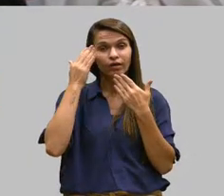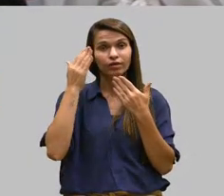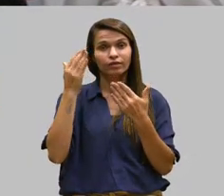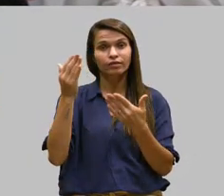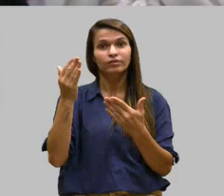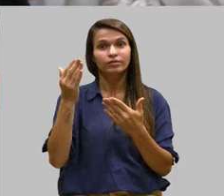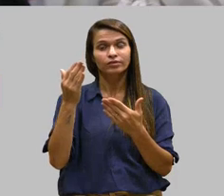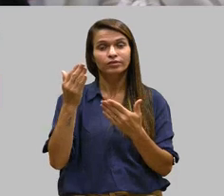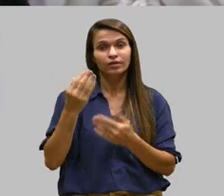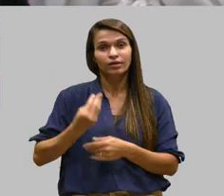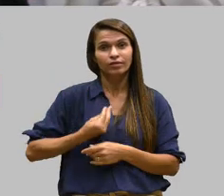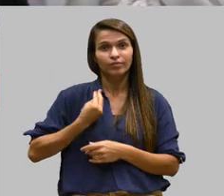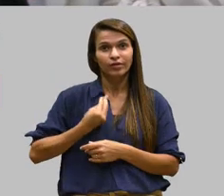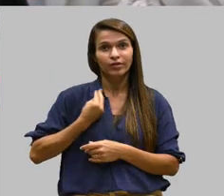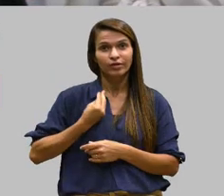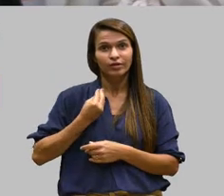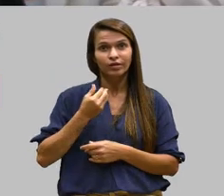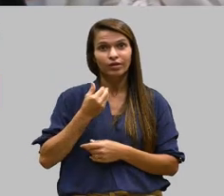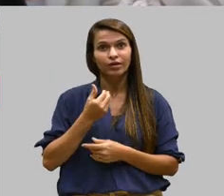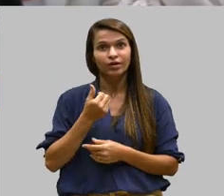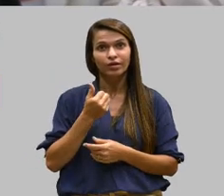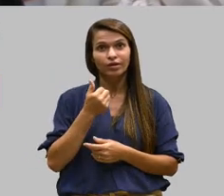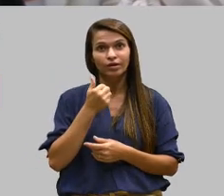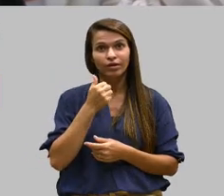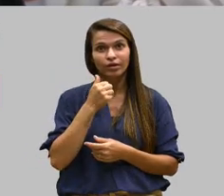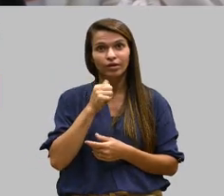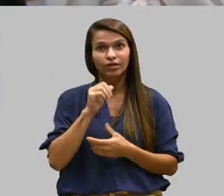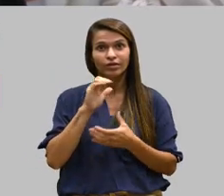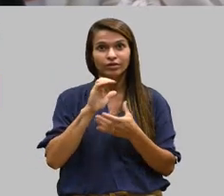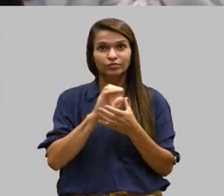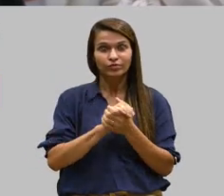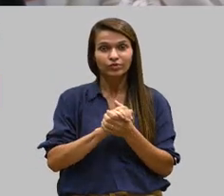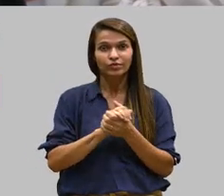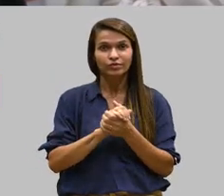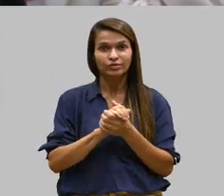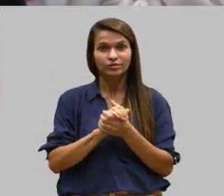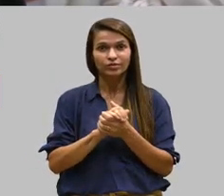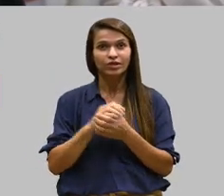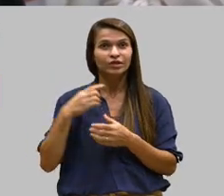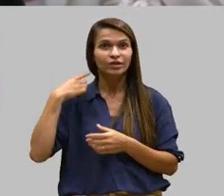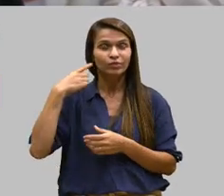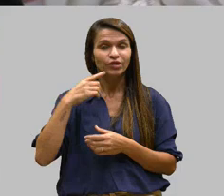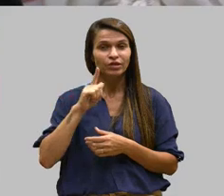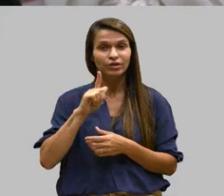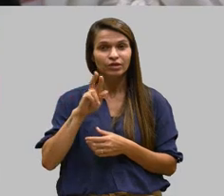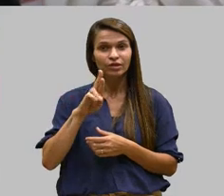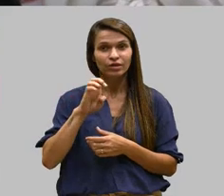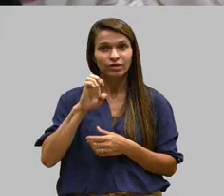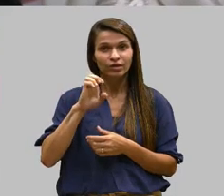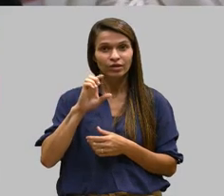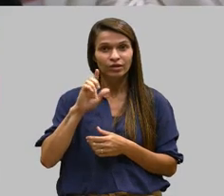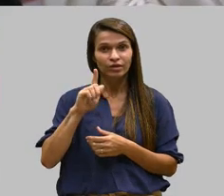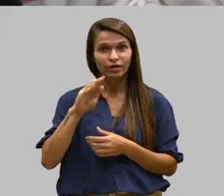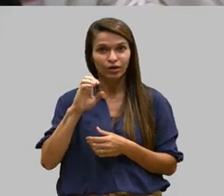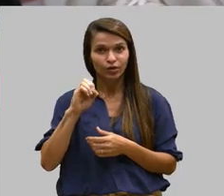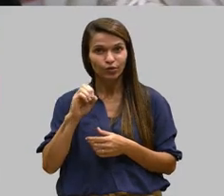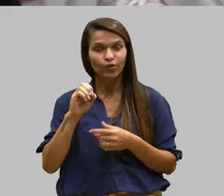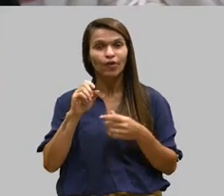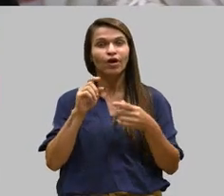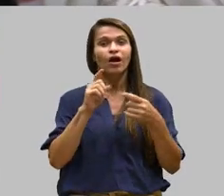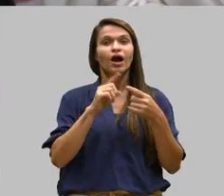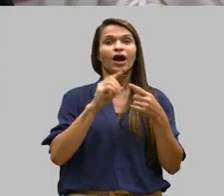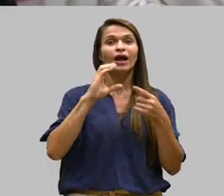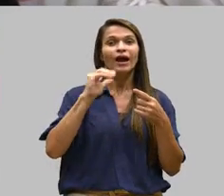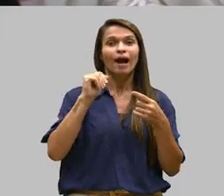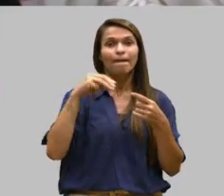a presença da esposa do nosso digníssimo Deputado grego a Camila em nome da qual